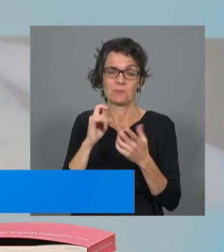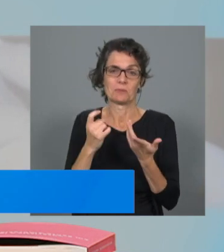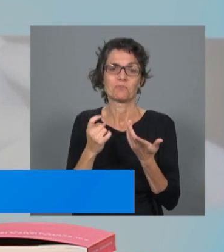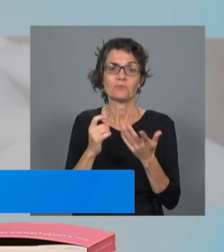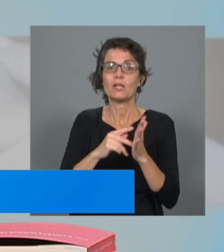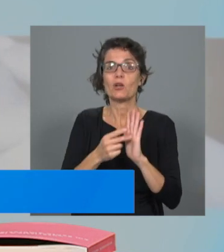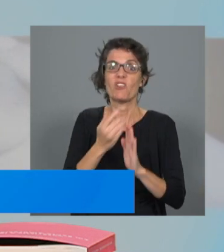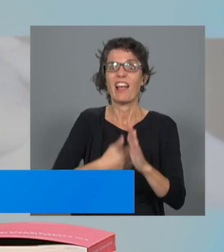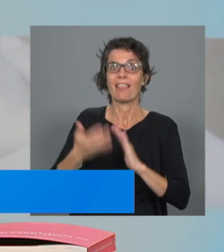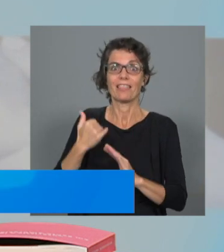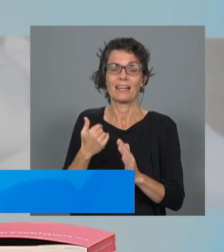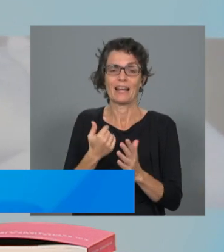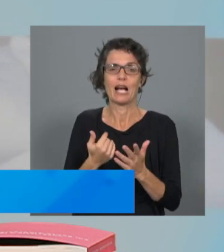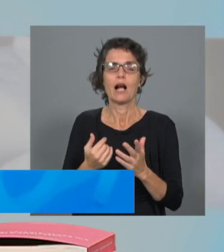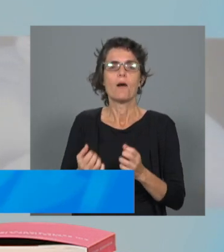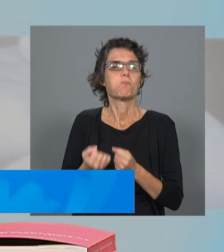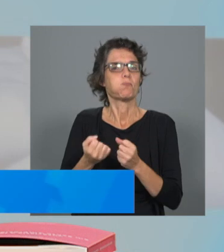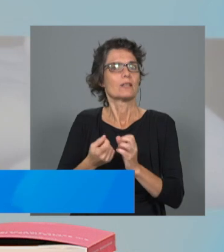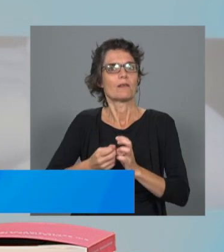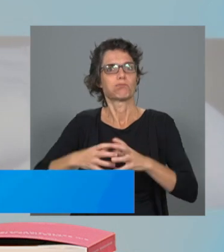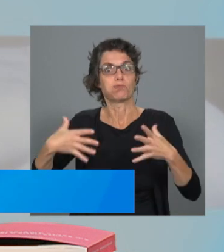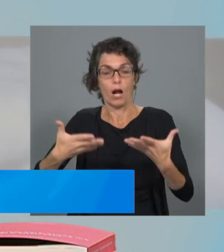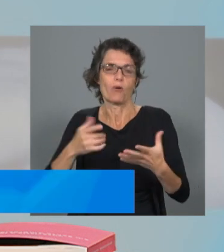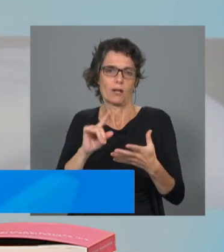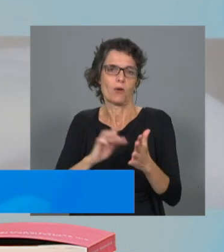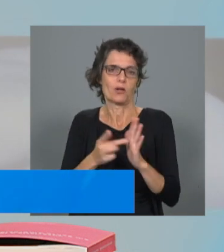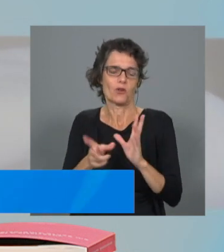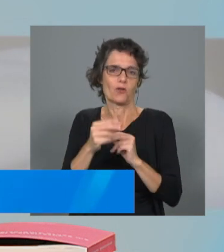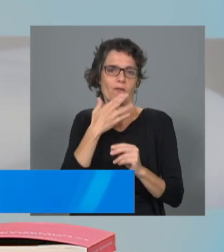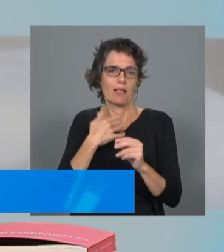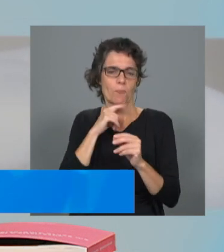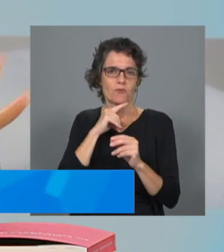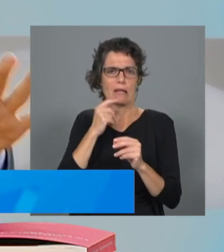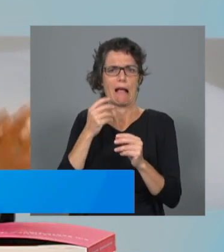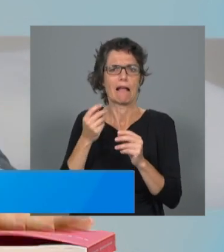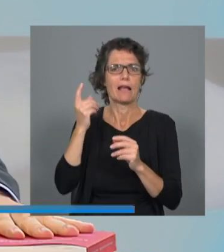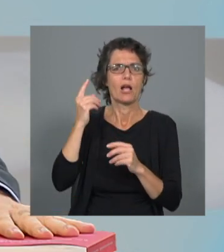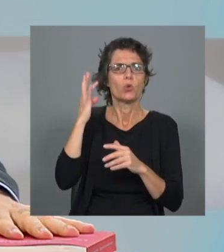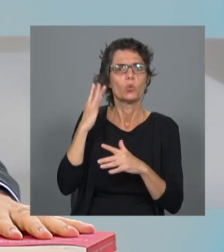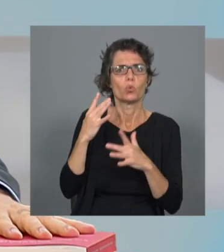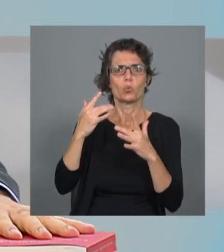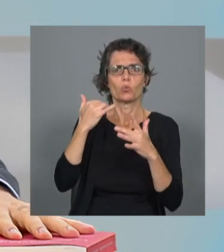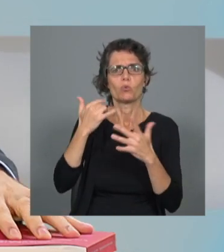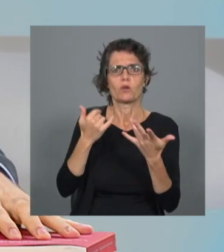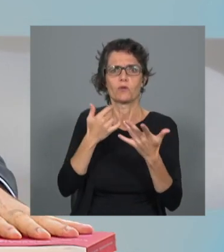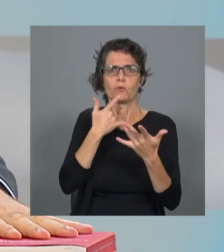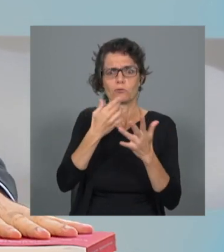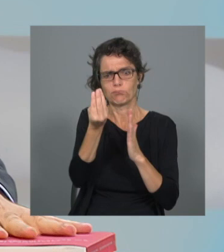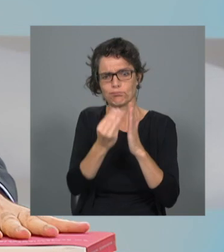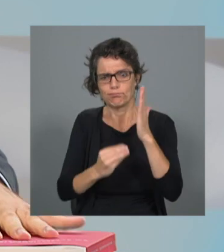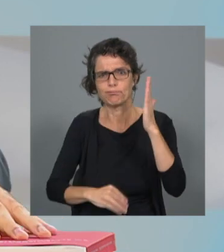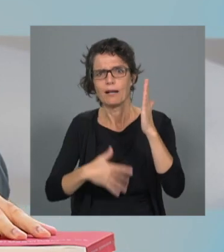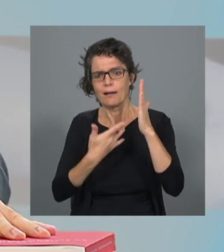outros. E realmente é um tempo de crescimento e de perceber isto. Eu há pouco falava consigo, ainda antes de começarmos a